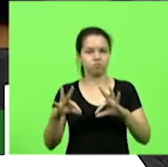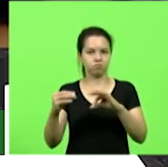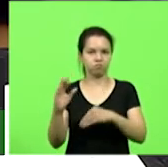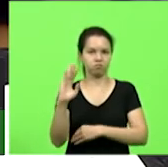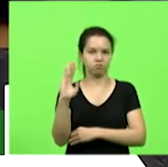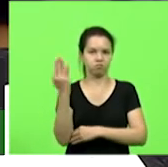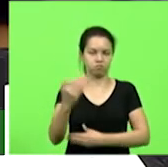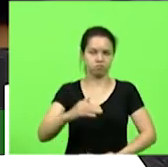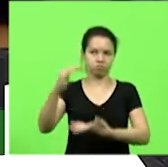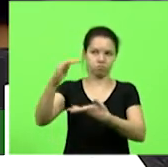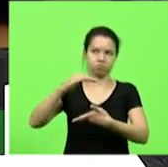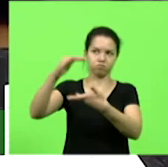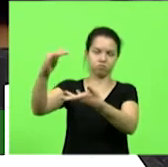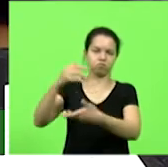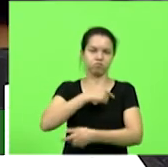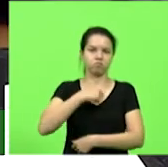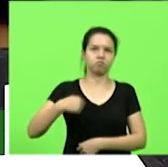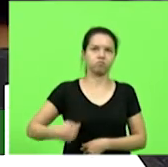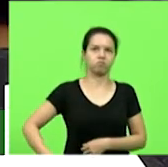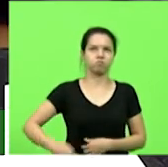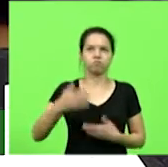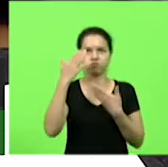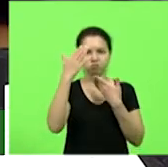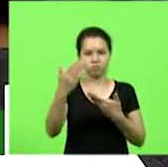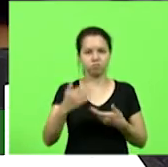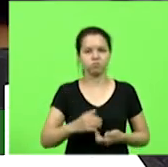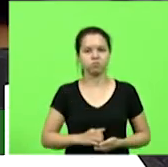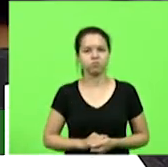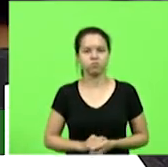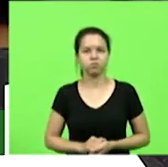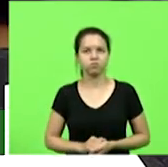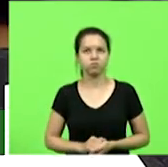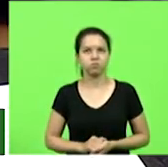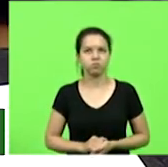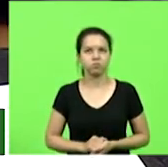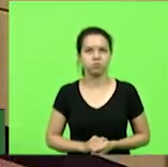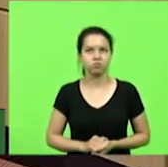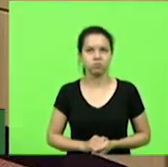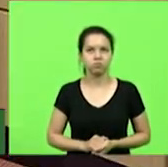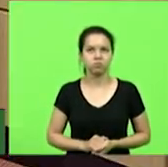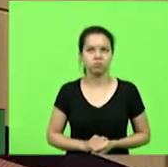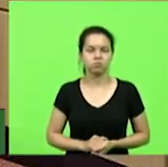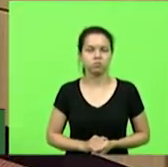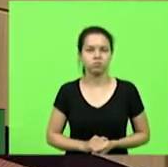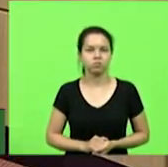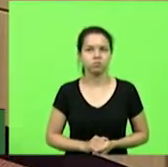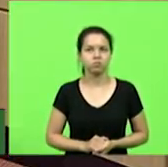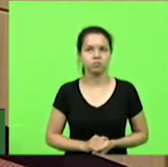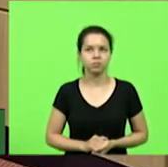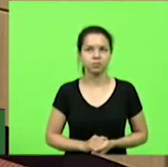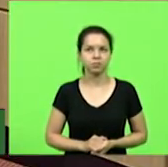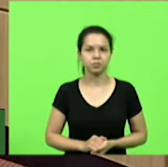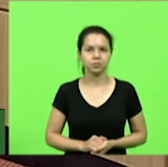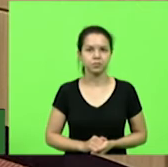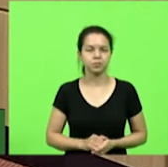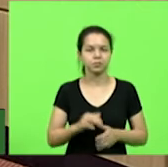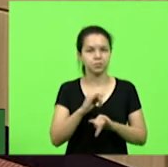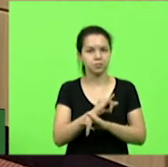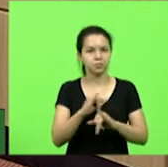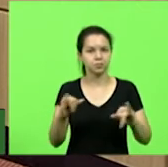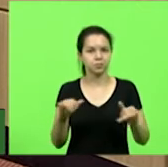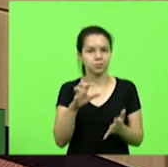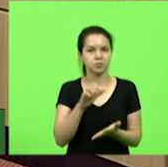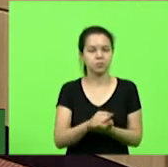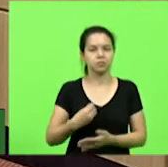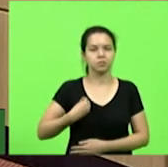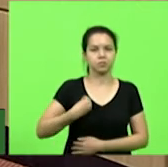levada para a China, senhor presidente. Muito obrigado. Pela ordem, senhor presidente. Pois não, deputado. Só comunicar a presença do